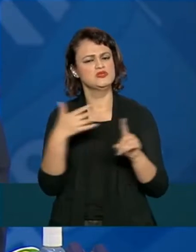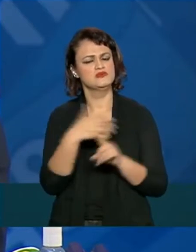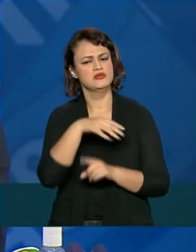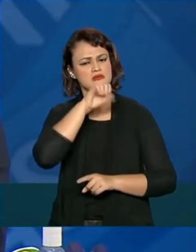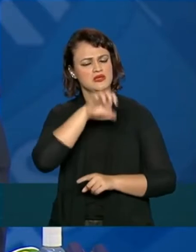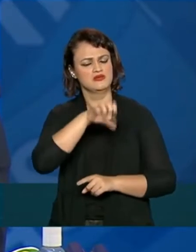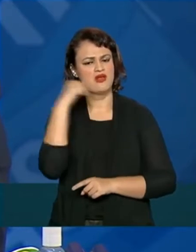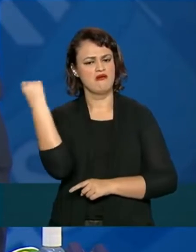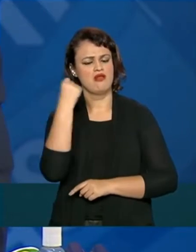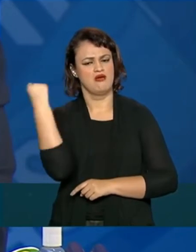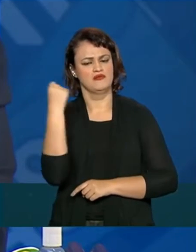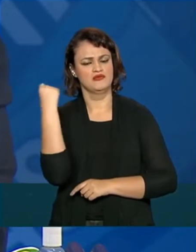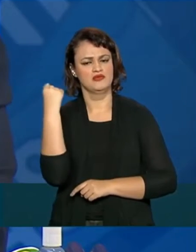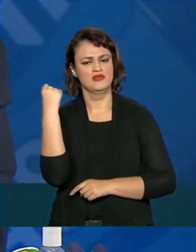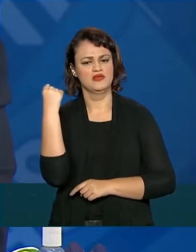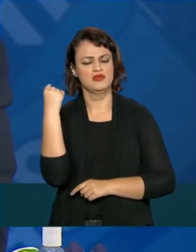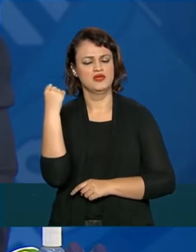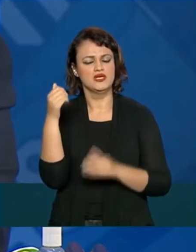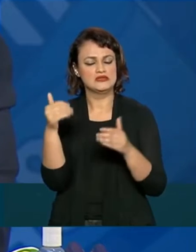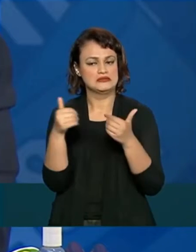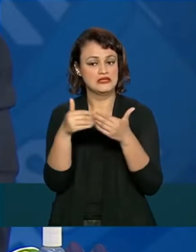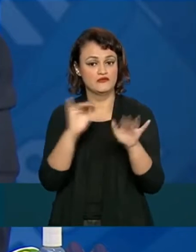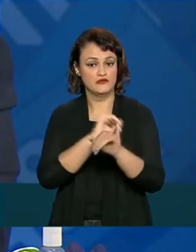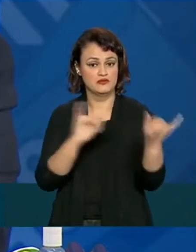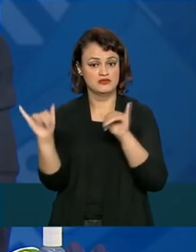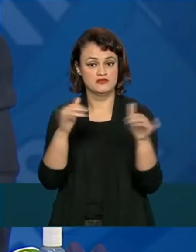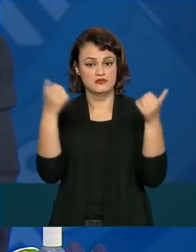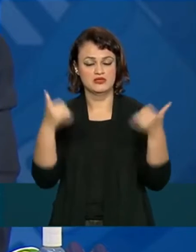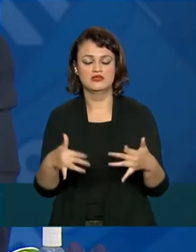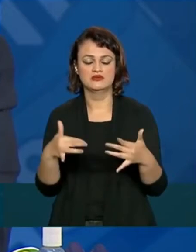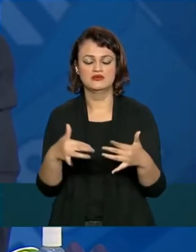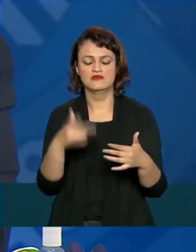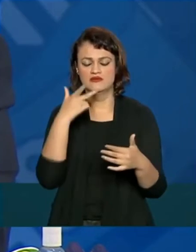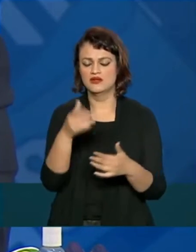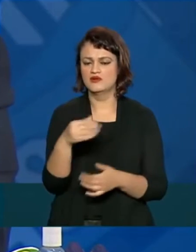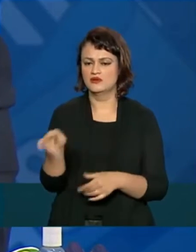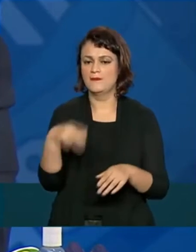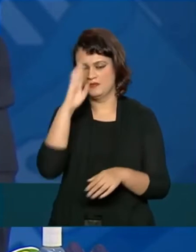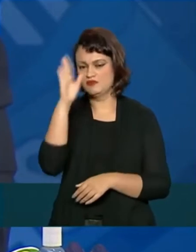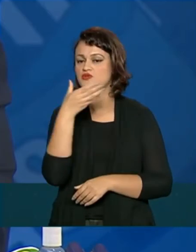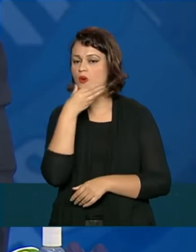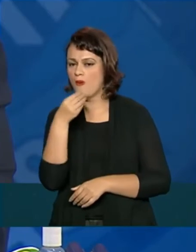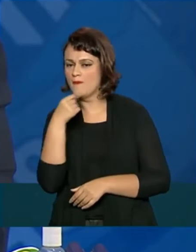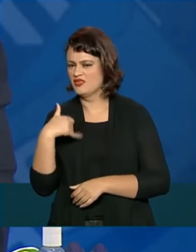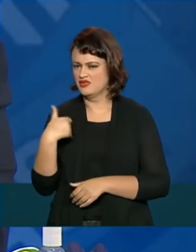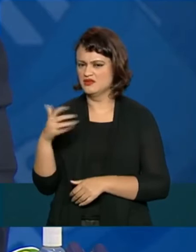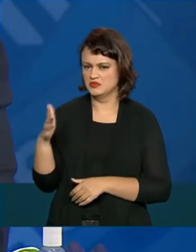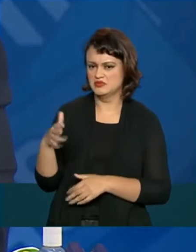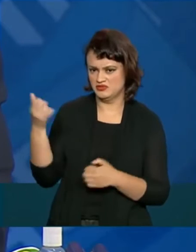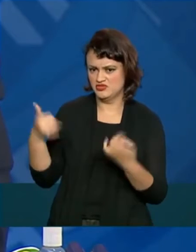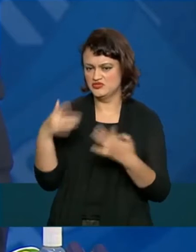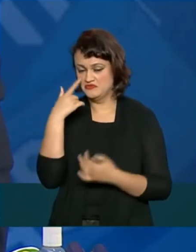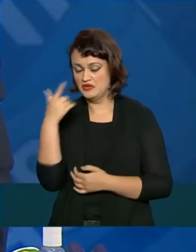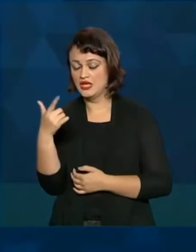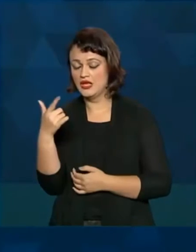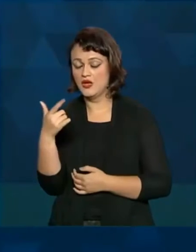grave, da mesma forma, abrindo esse dado com relação ao sexo masculino e por faixa etária, a gente verifica